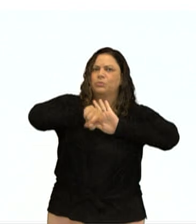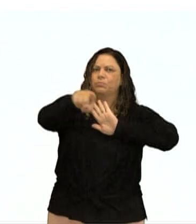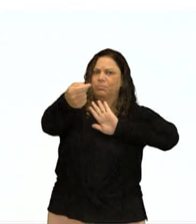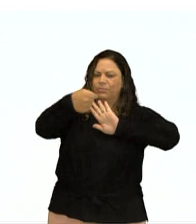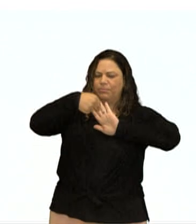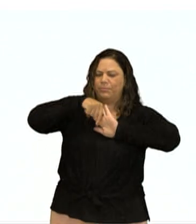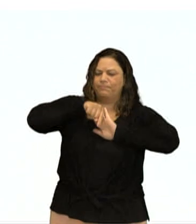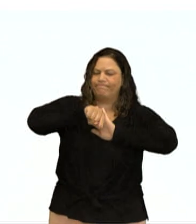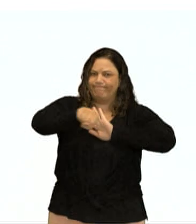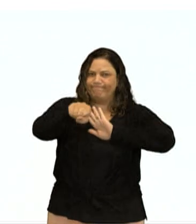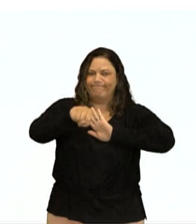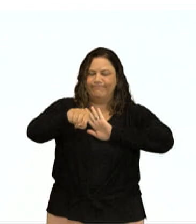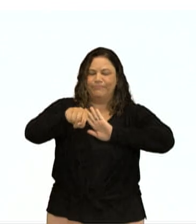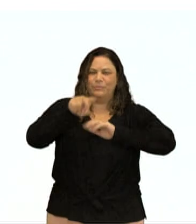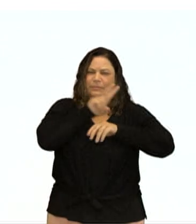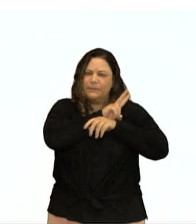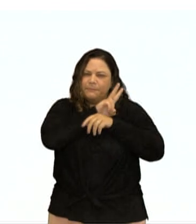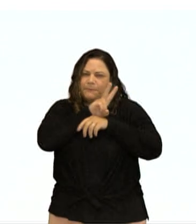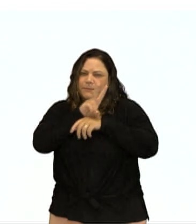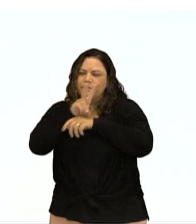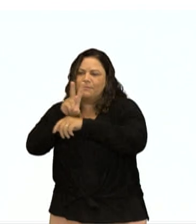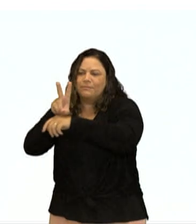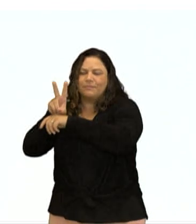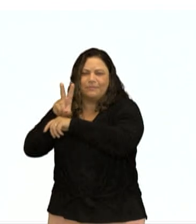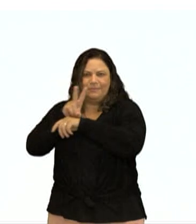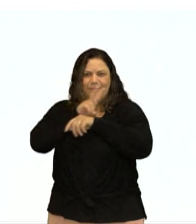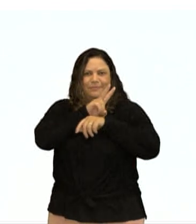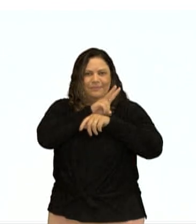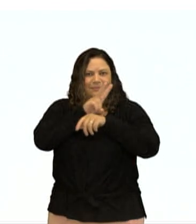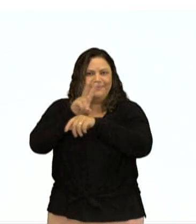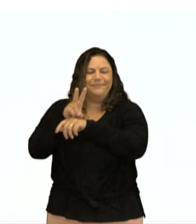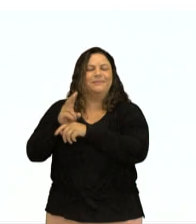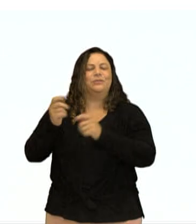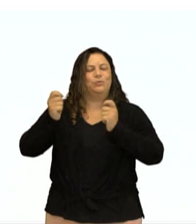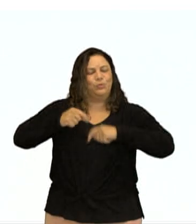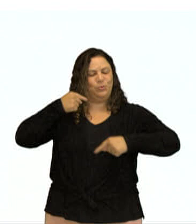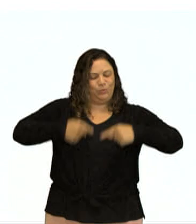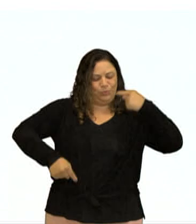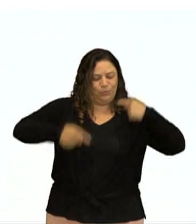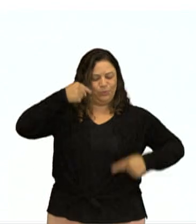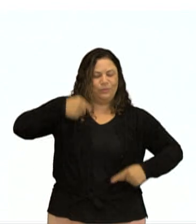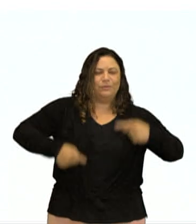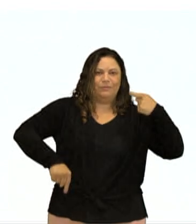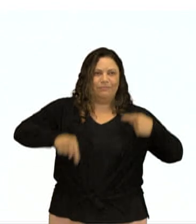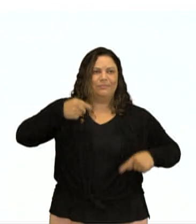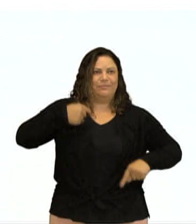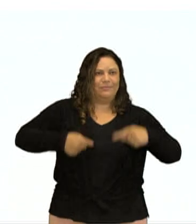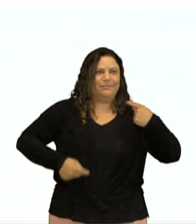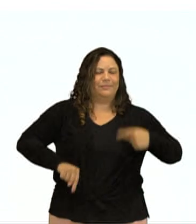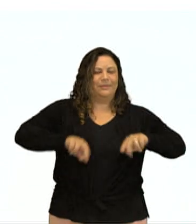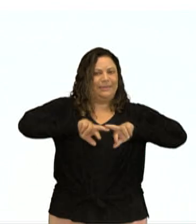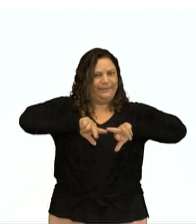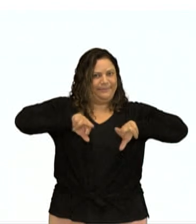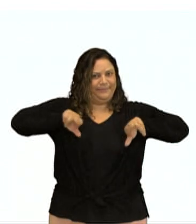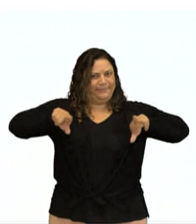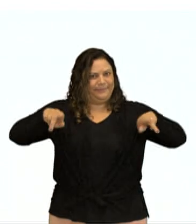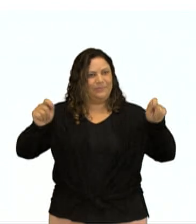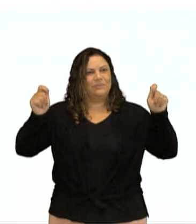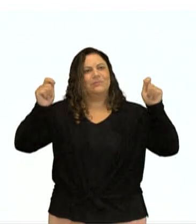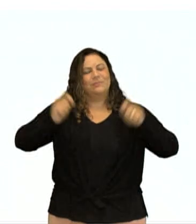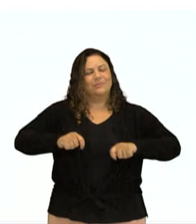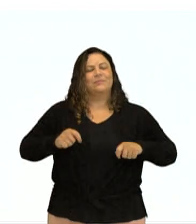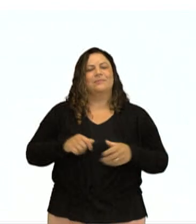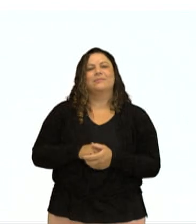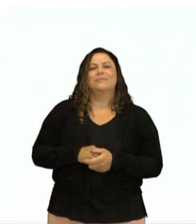produzir anticorpos, que são proteínas que atuam na defesa do organismo, os quais atuam contra agentes patogênicos causadores